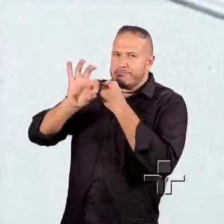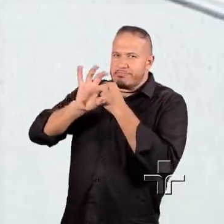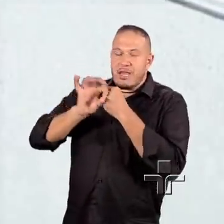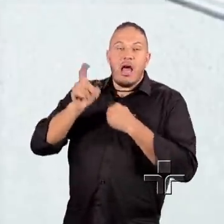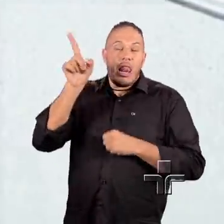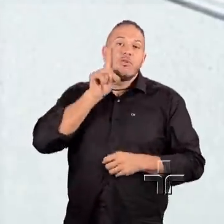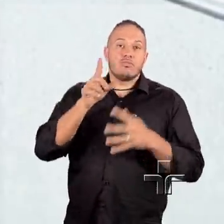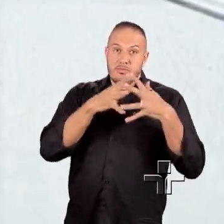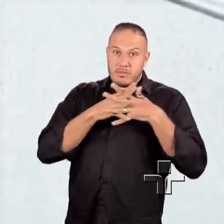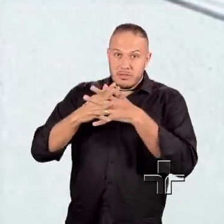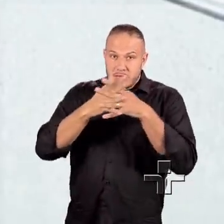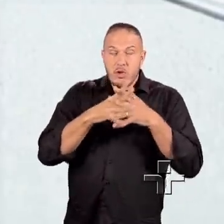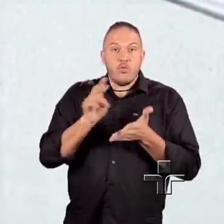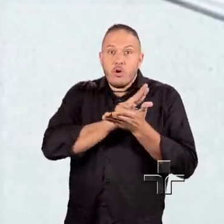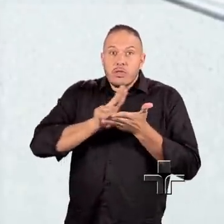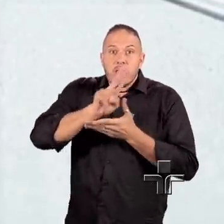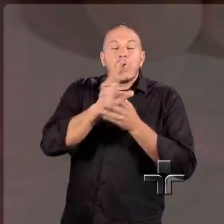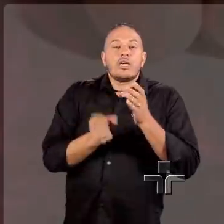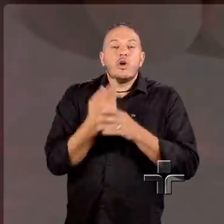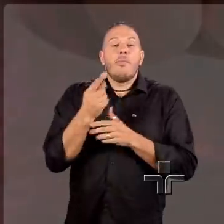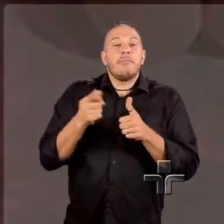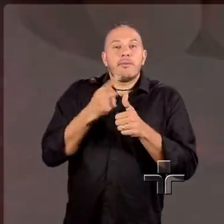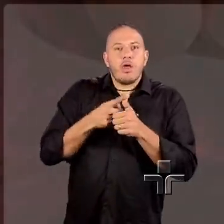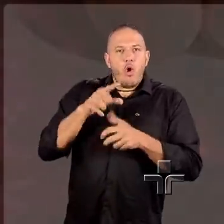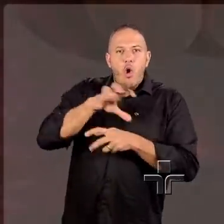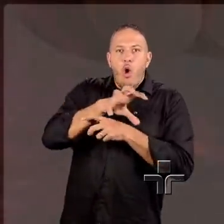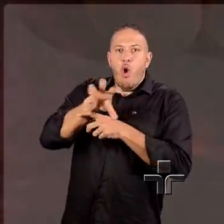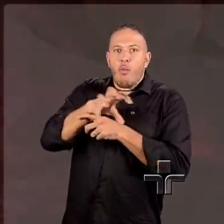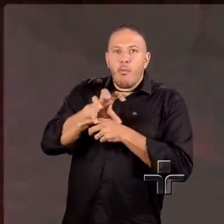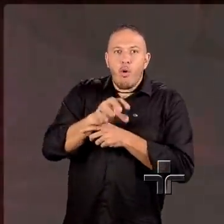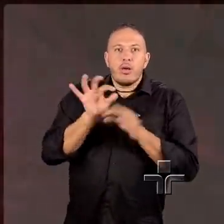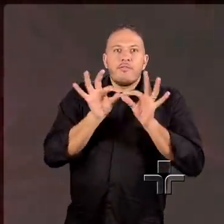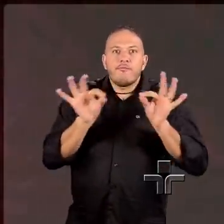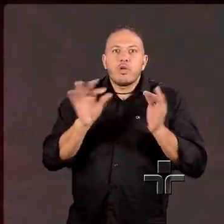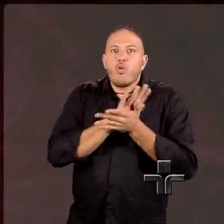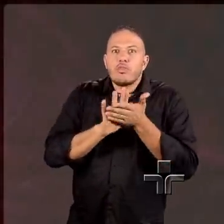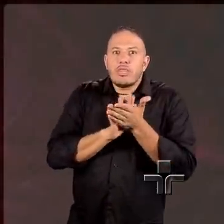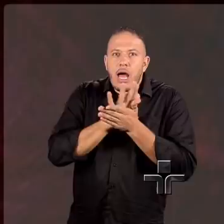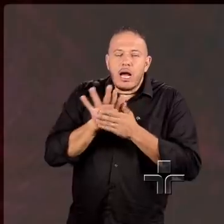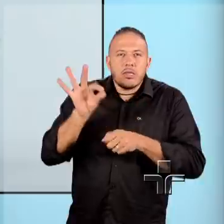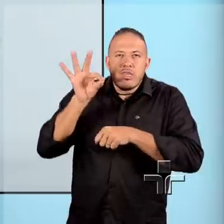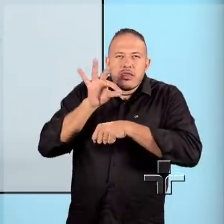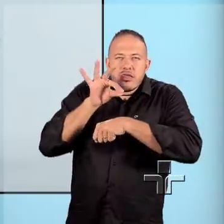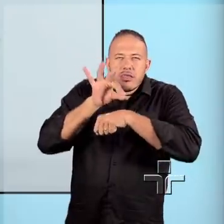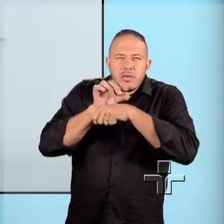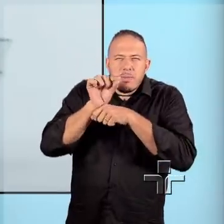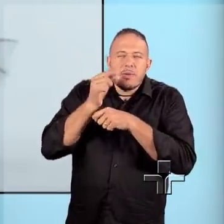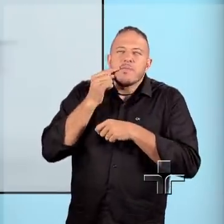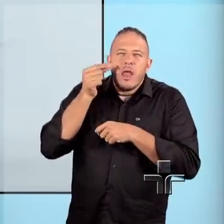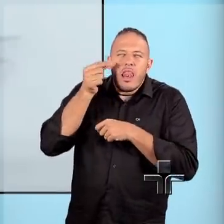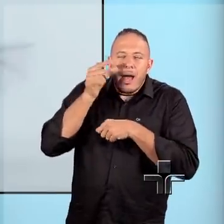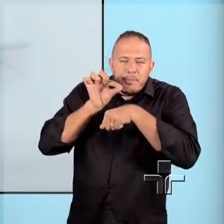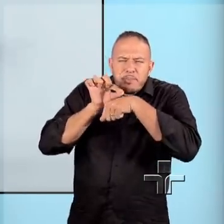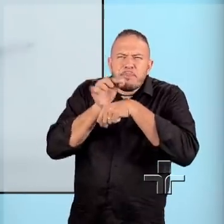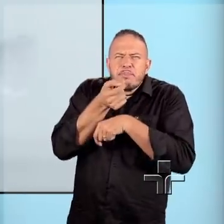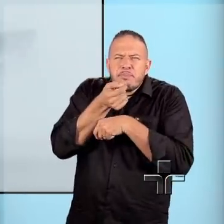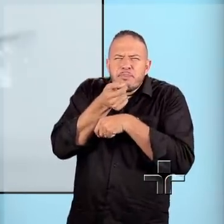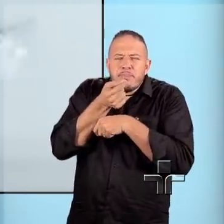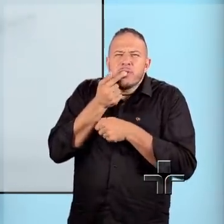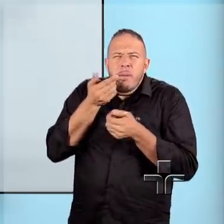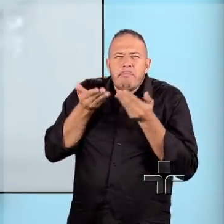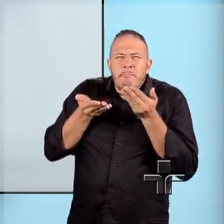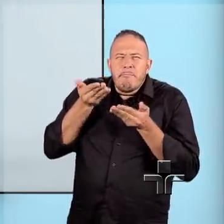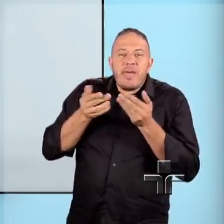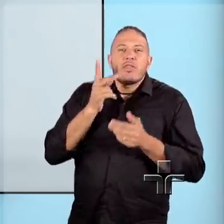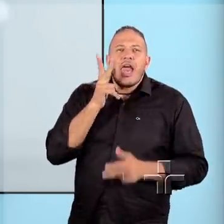Estados Unidos, uma universidade criou o primeiro robô sem fios do planeta. A mosca movida a laser é menor que a ponta de um lápis preto e pesa pouco